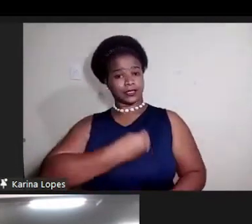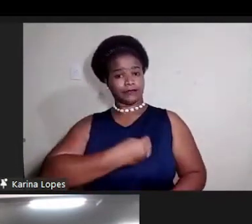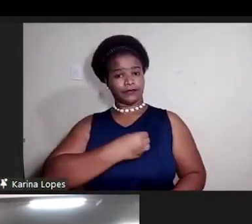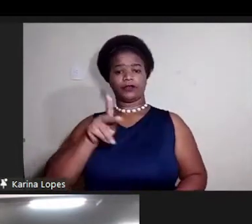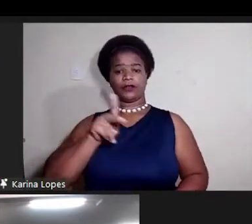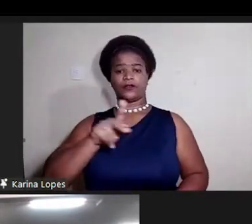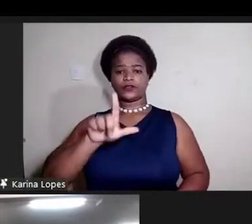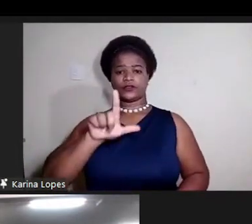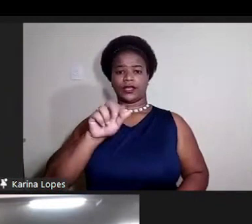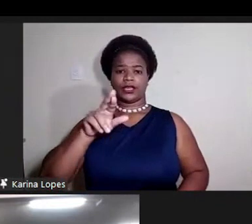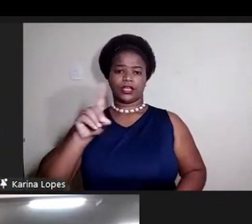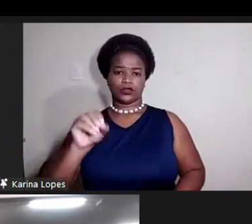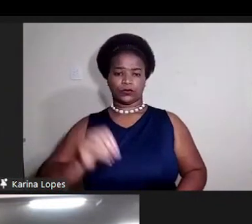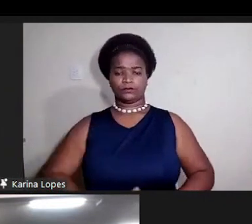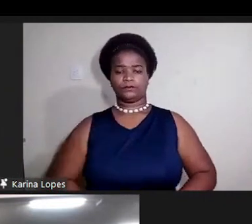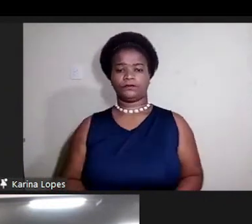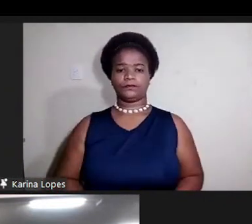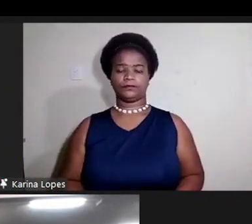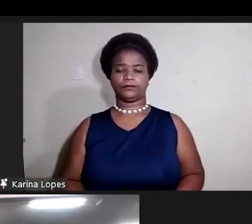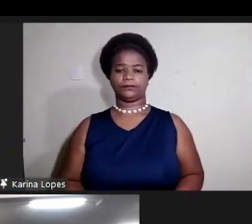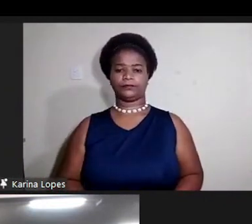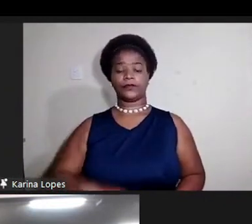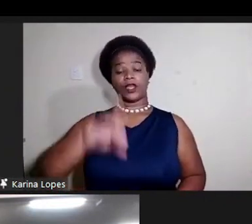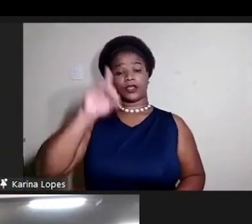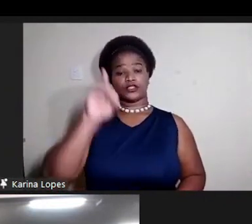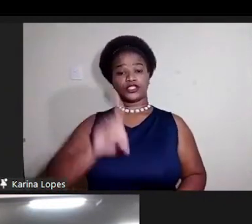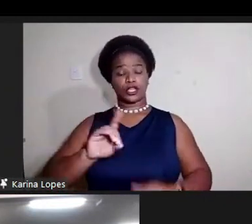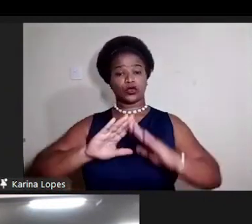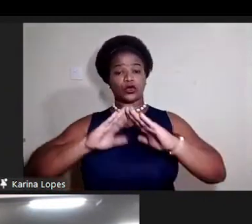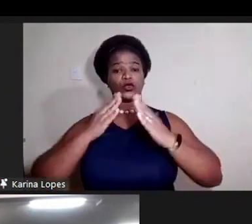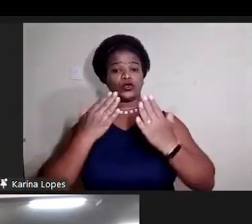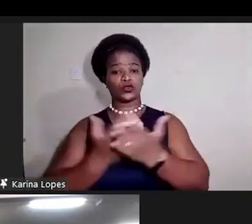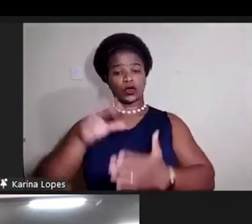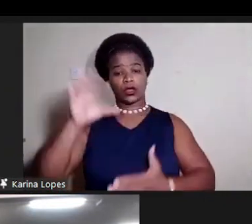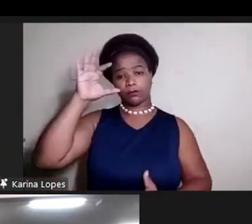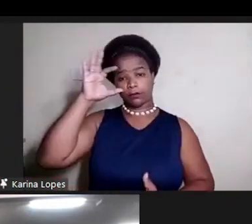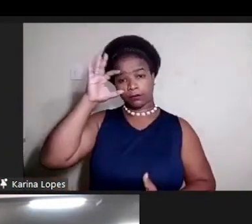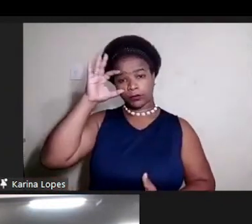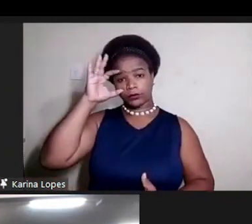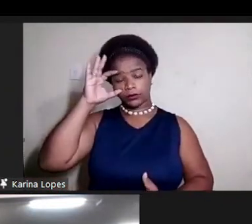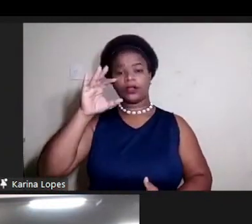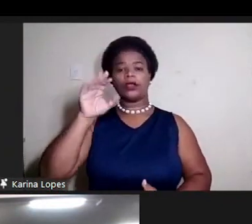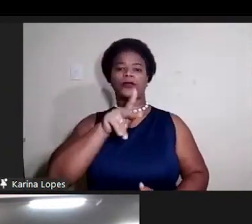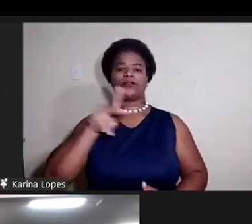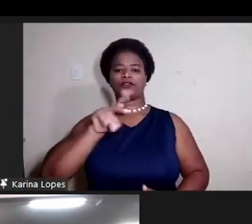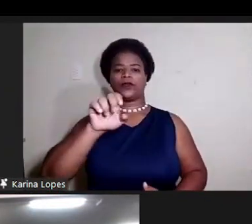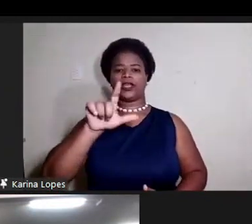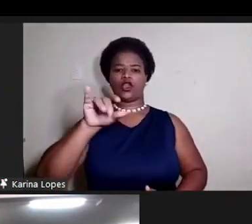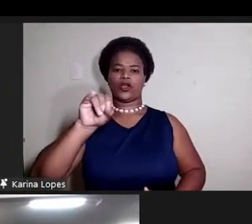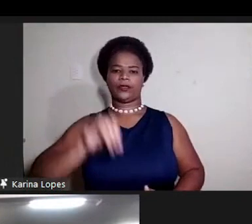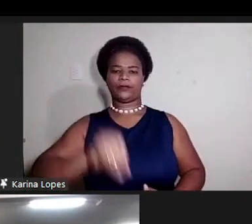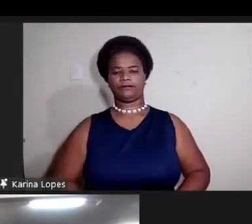Cardoso, diretor do Colégio de Aplicação João 23, professor Eloy Teixeira César,